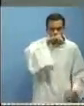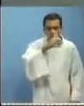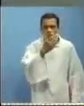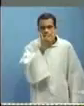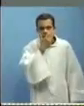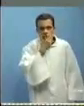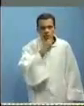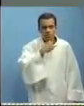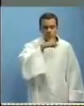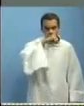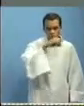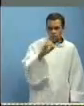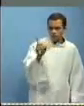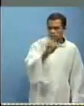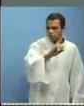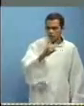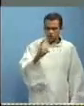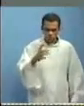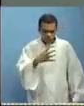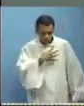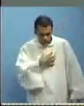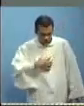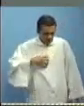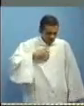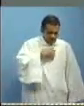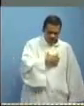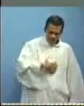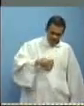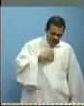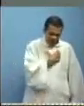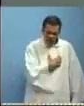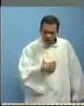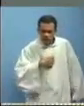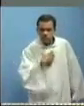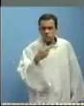vossos filhos Principalmente com apelidos